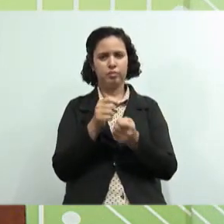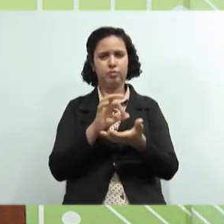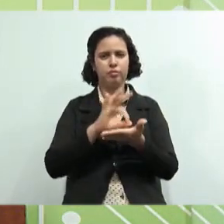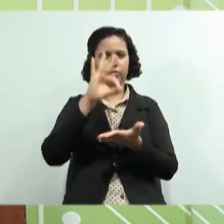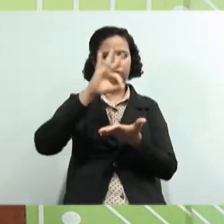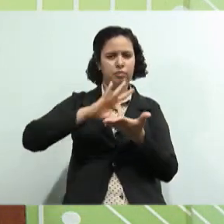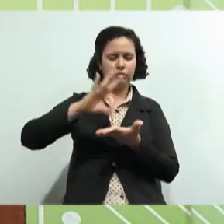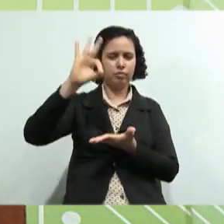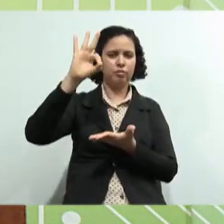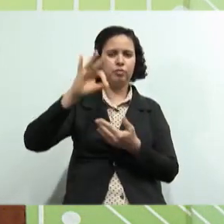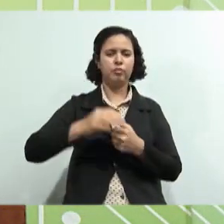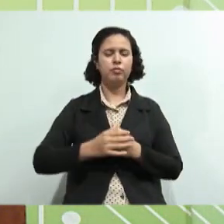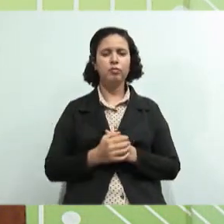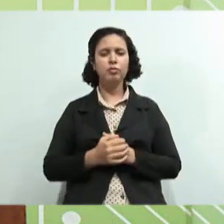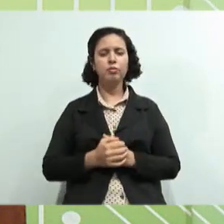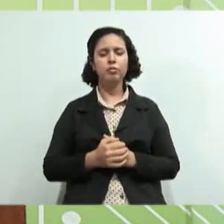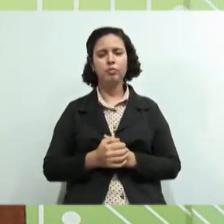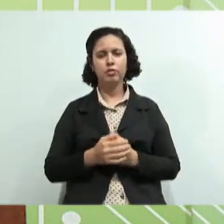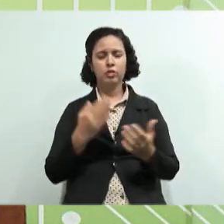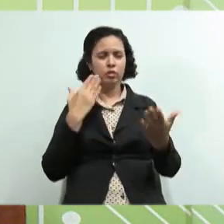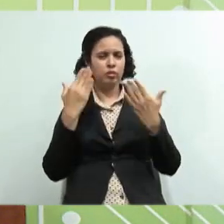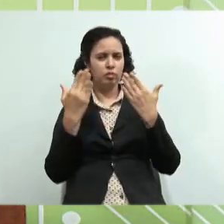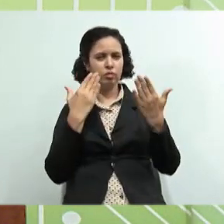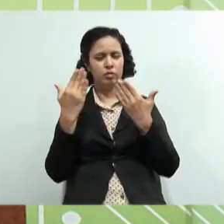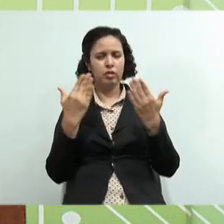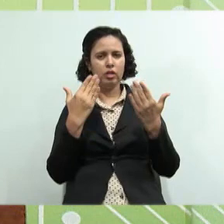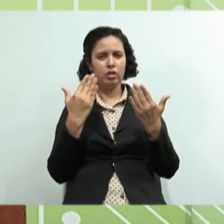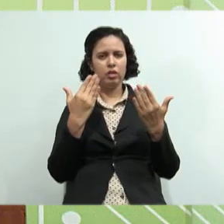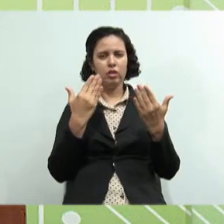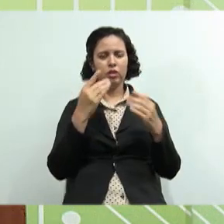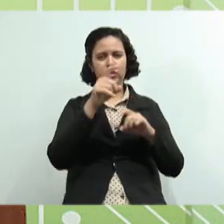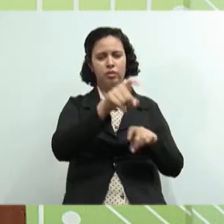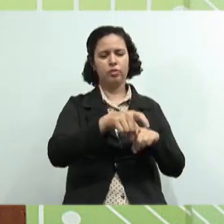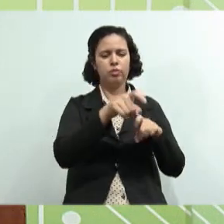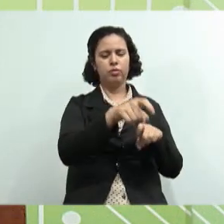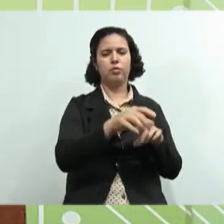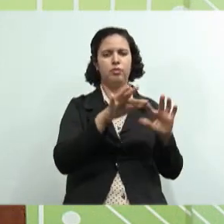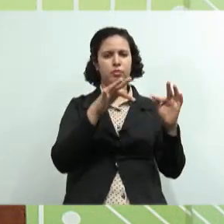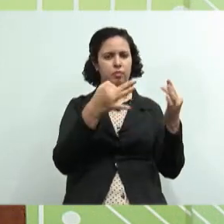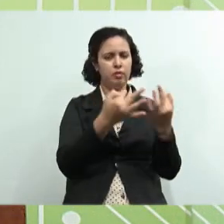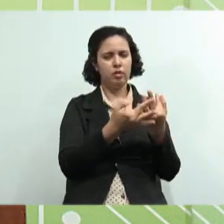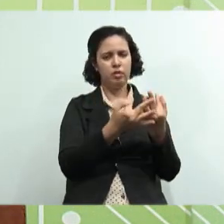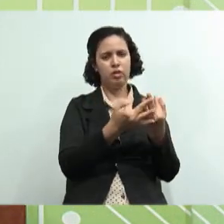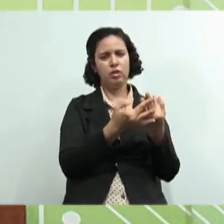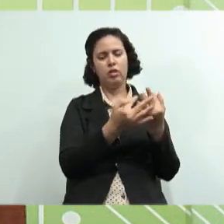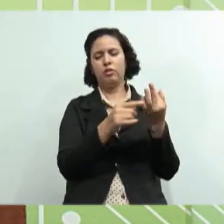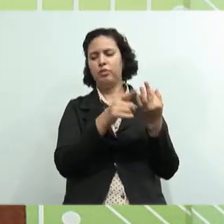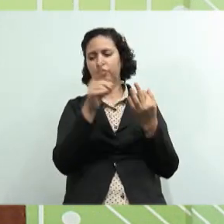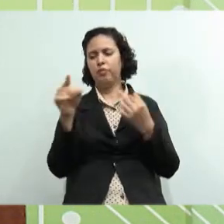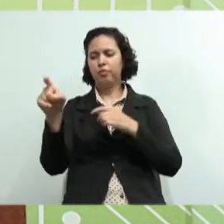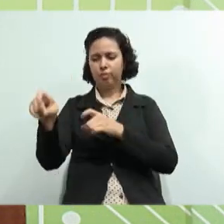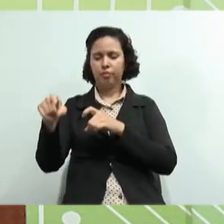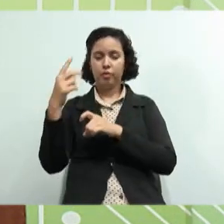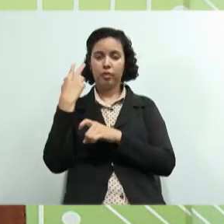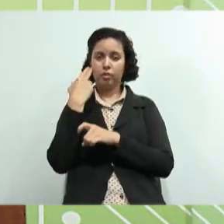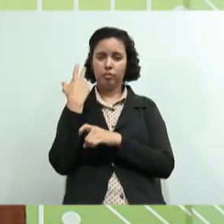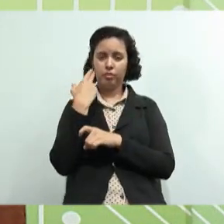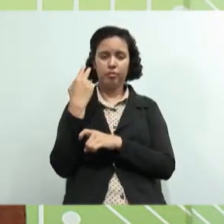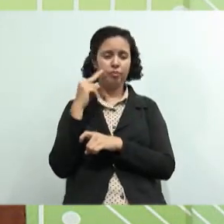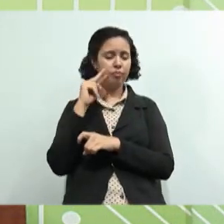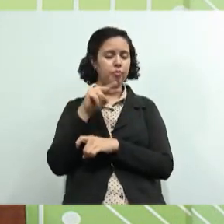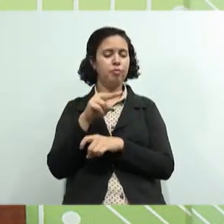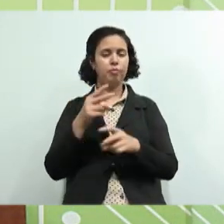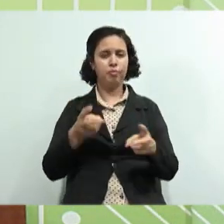básica. Quando você compara a agricultura familiar com a agricultura convencional, ou também chamada de não familiar, a gente vê essa distinção